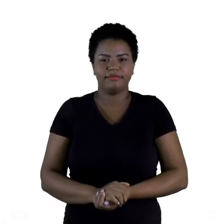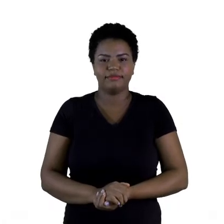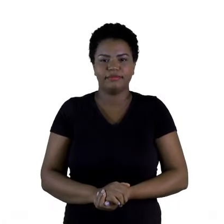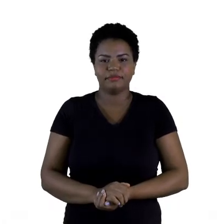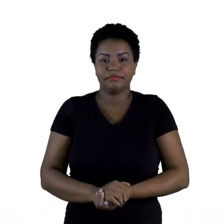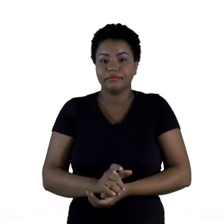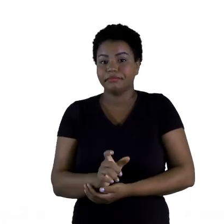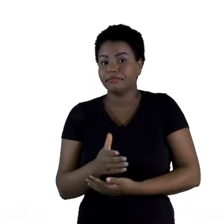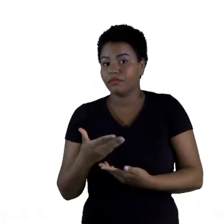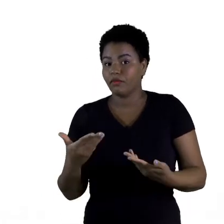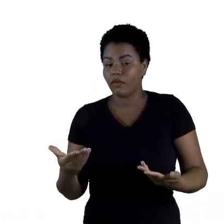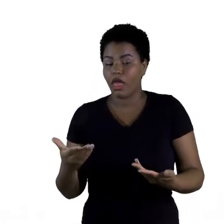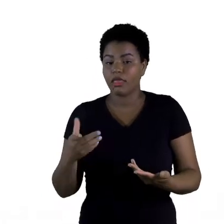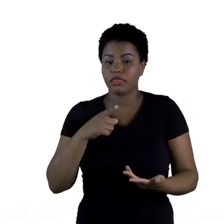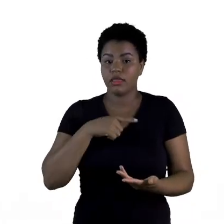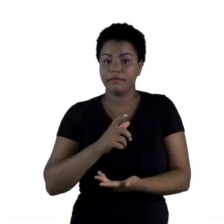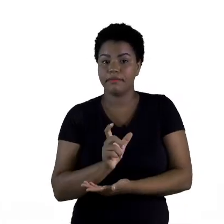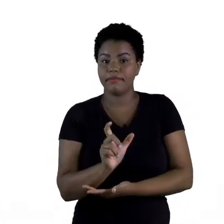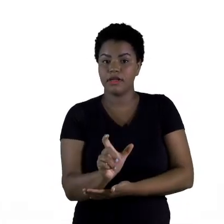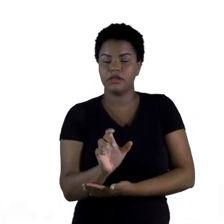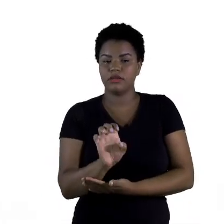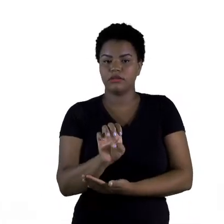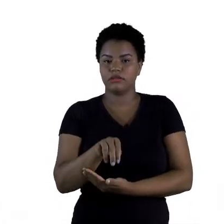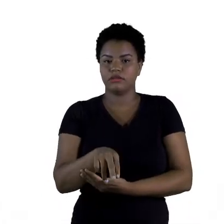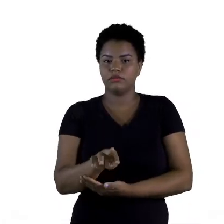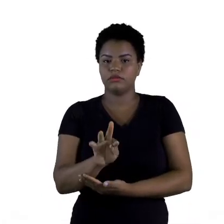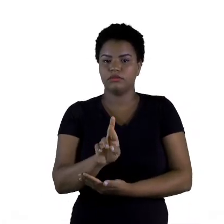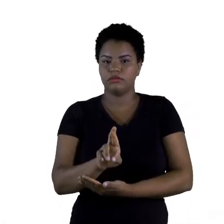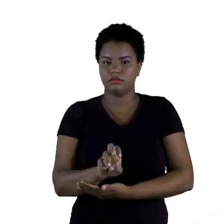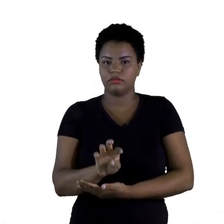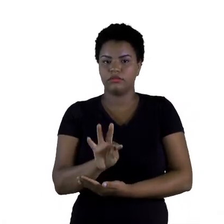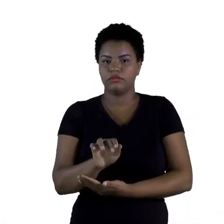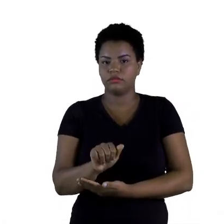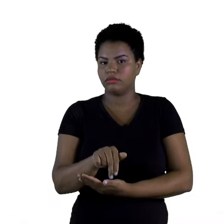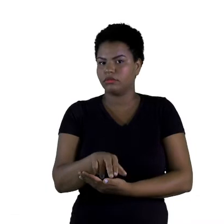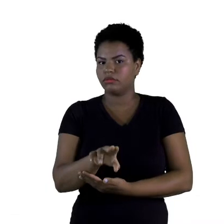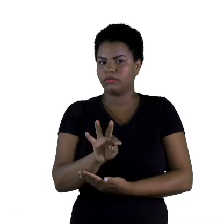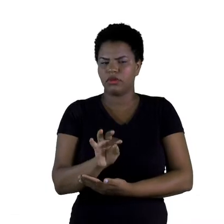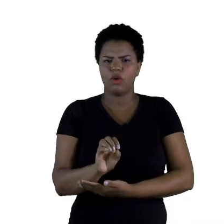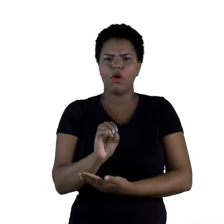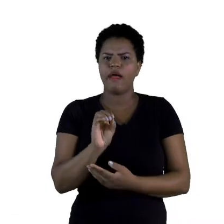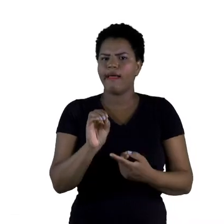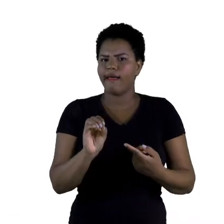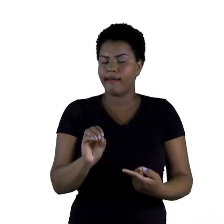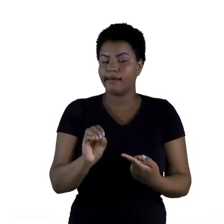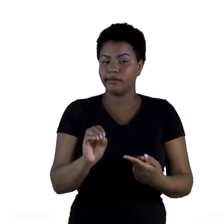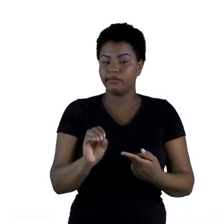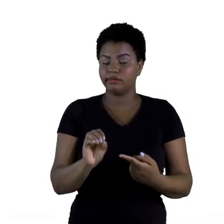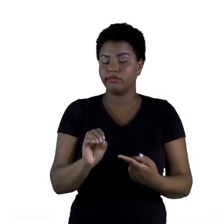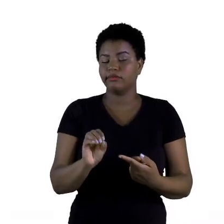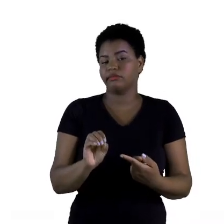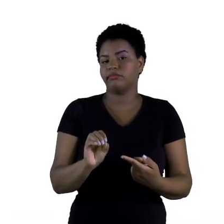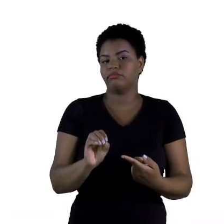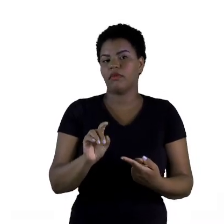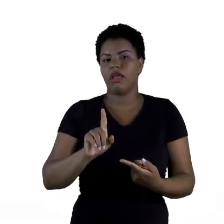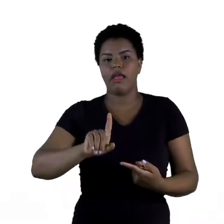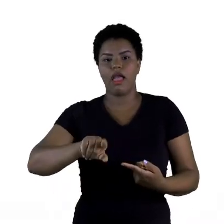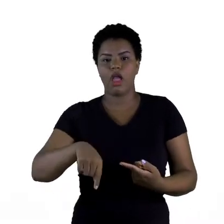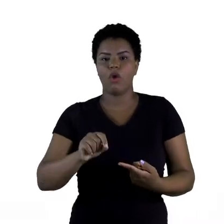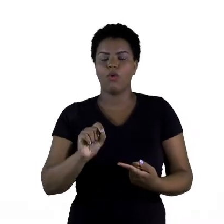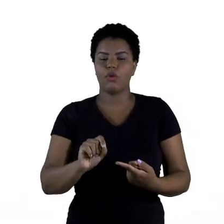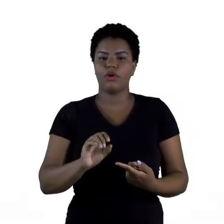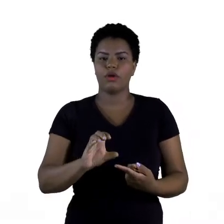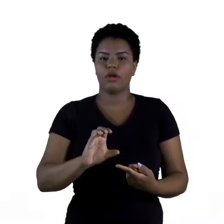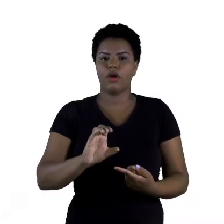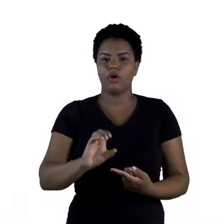temos aí a palavrinha entretanto. Essa palavrinha entretanto, é uma conjugação,